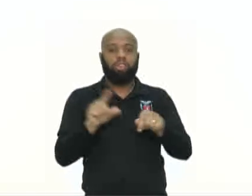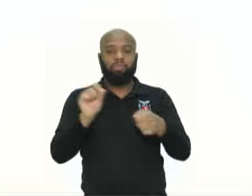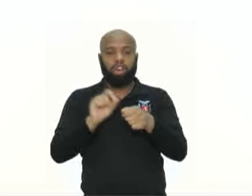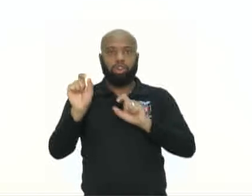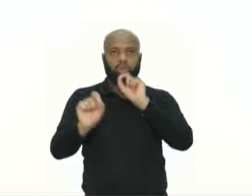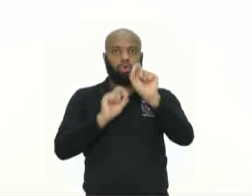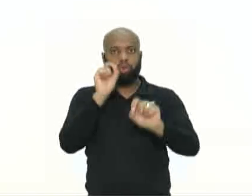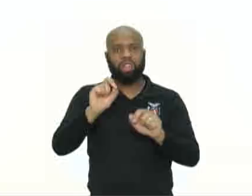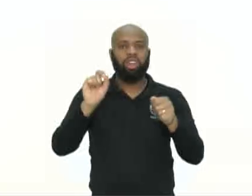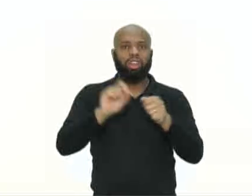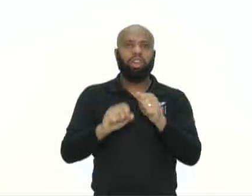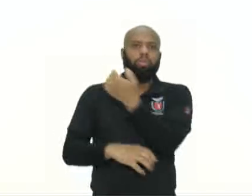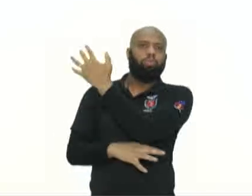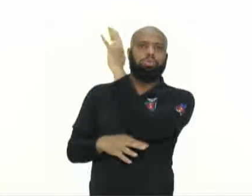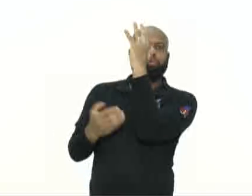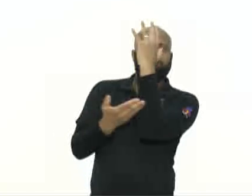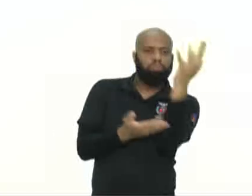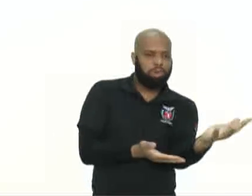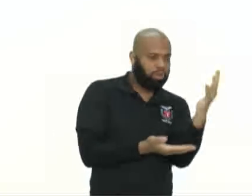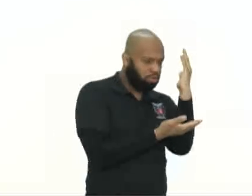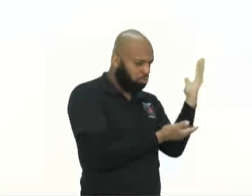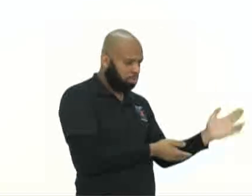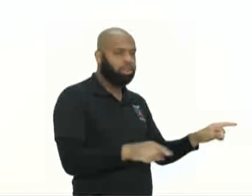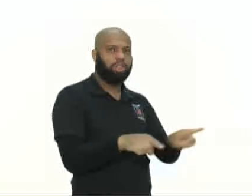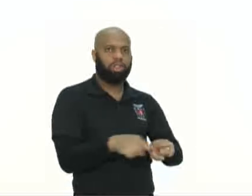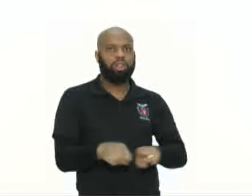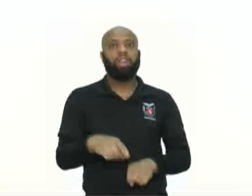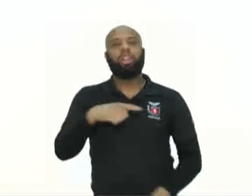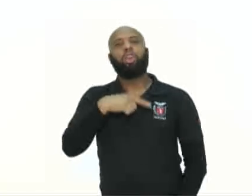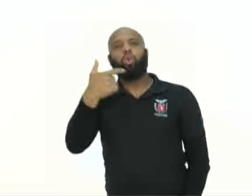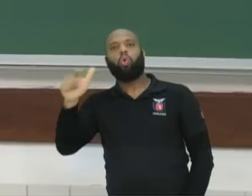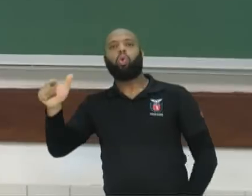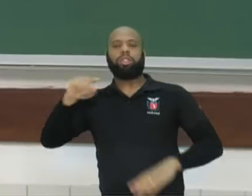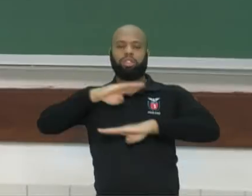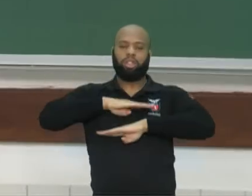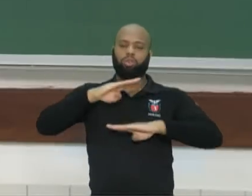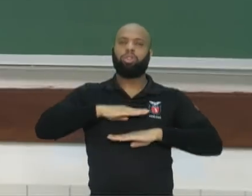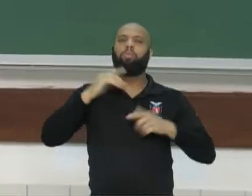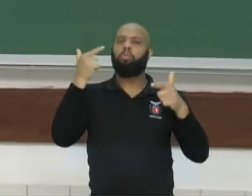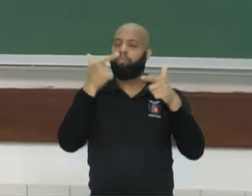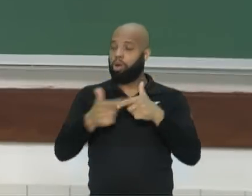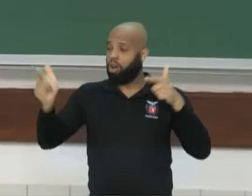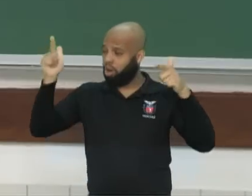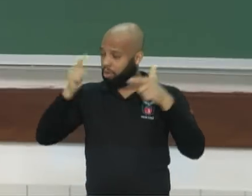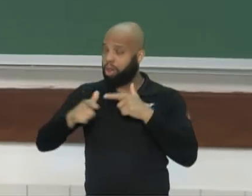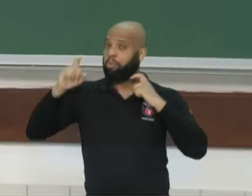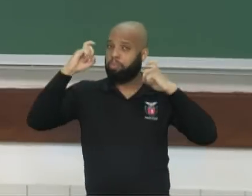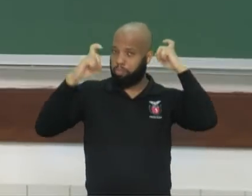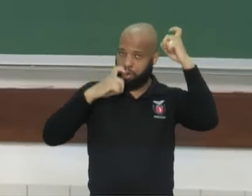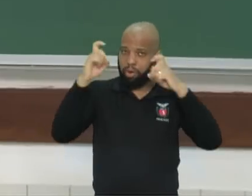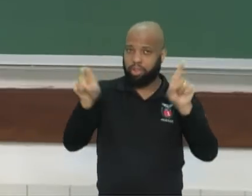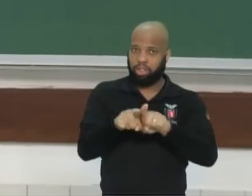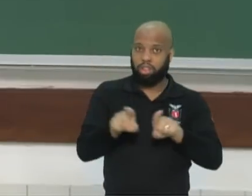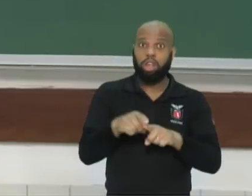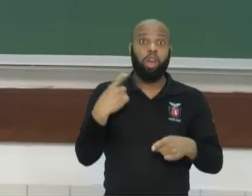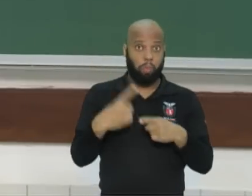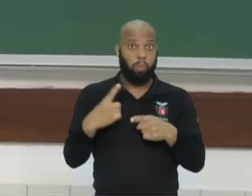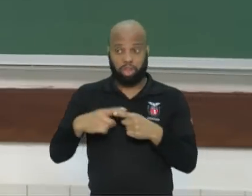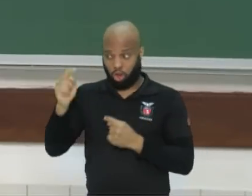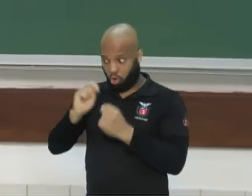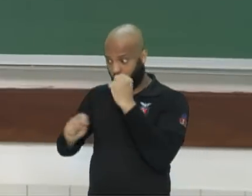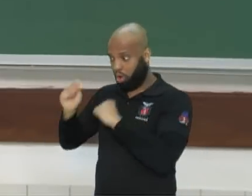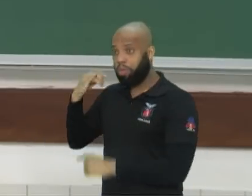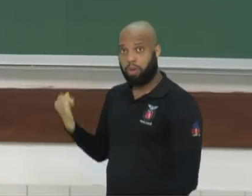provoca o desmatamento da floresta. Então é outra situação de preocupação. Por um lado, a atividade econômica é